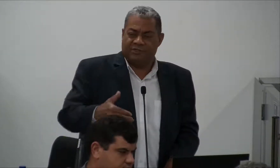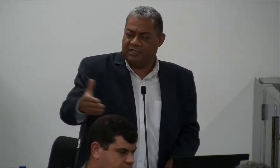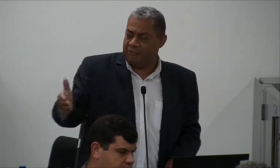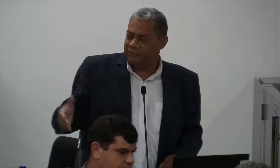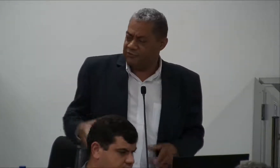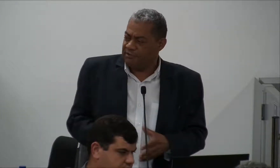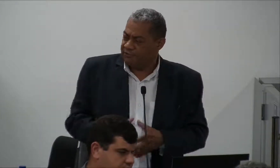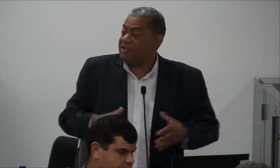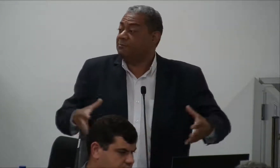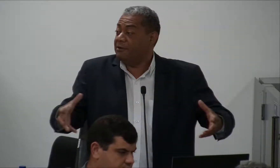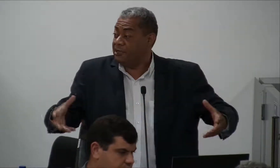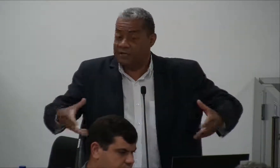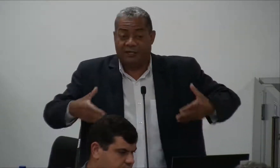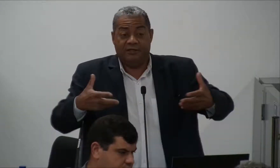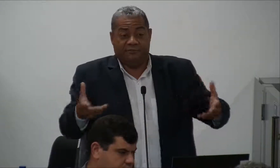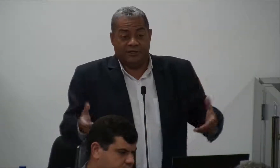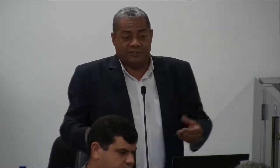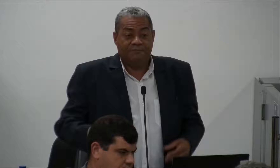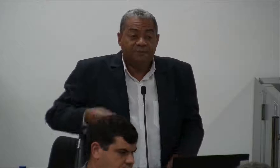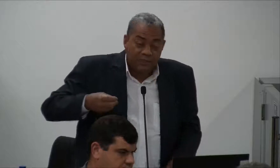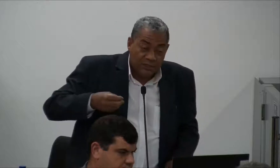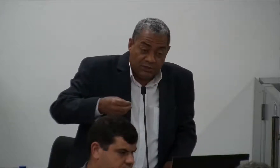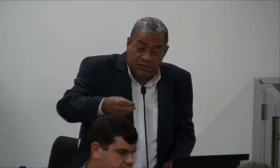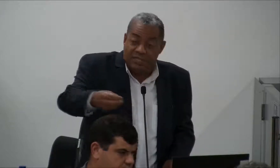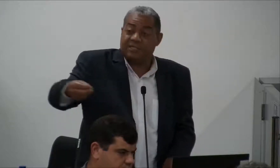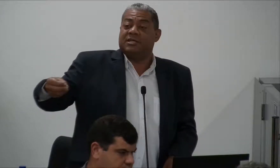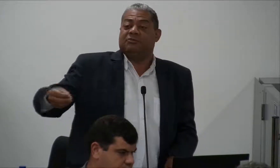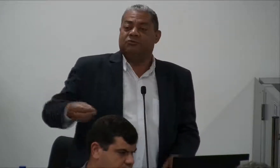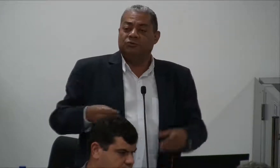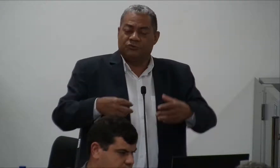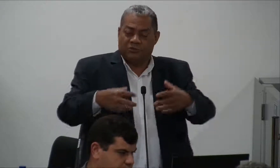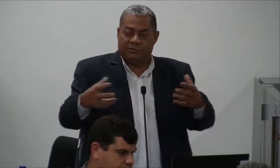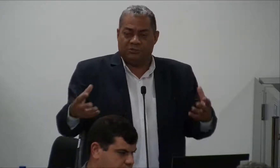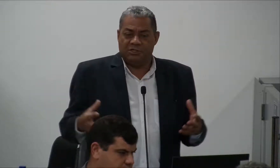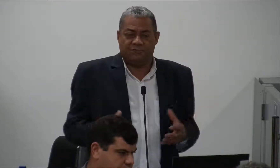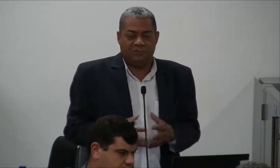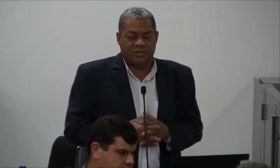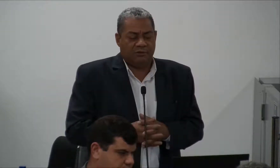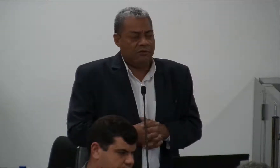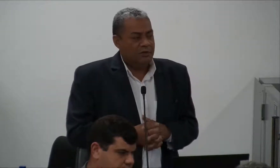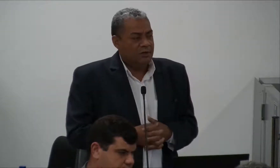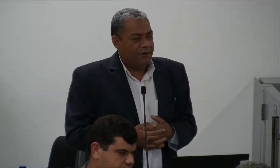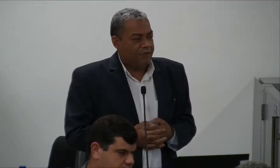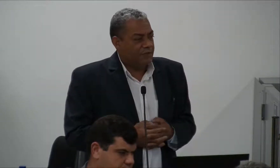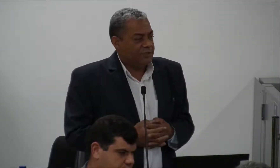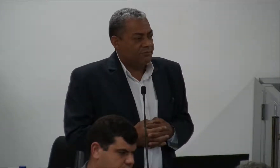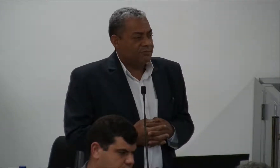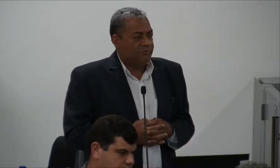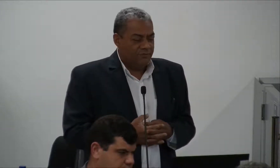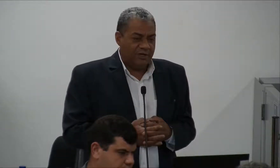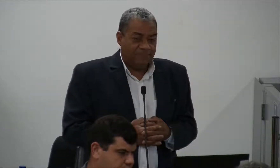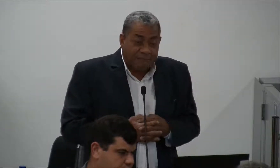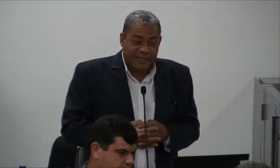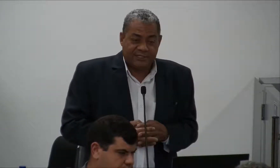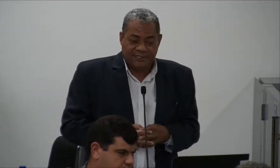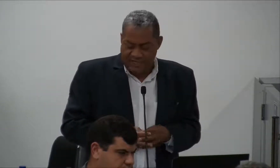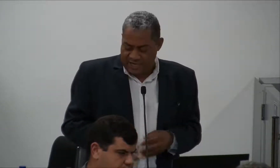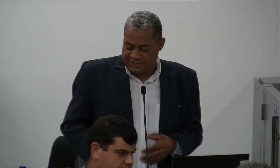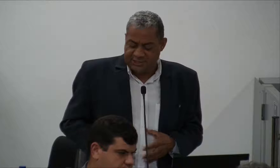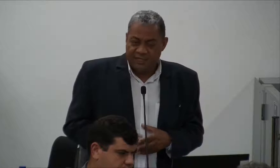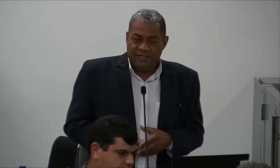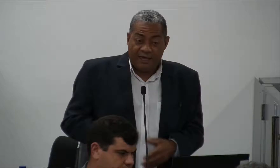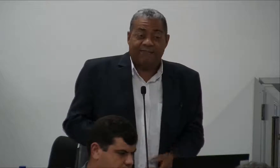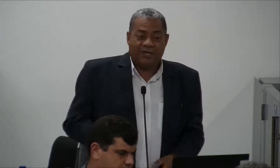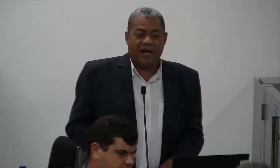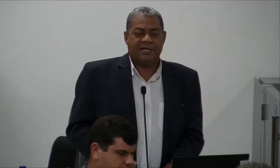mas talvez seria bom fazer uma frente parlamentar em defesa desse assunto, juntamente com esse projeto, para que possamos ver a